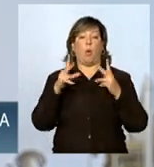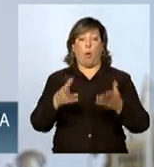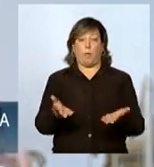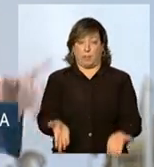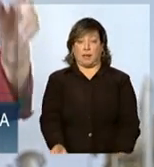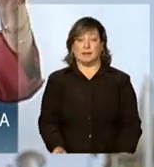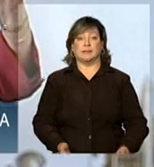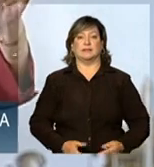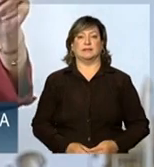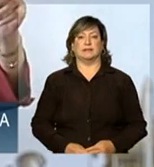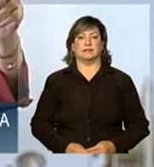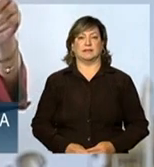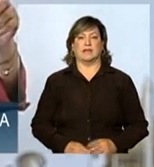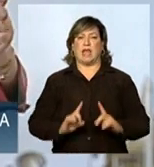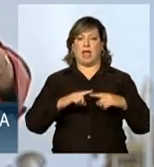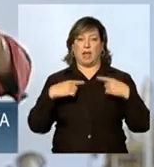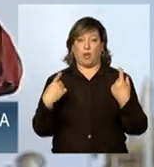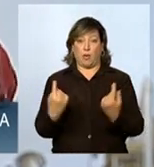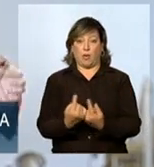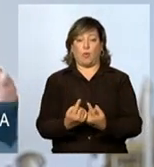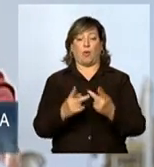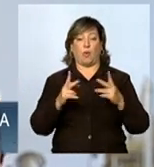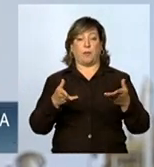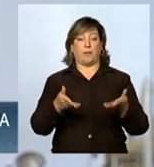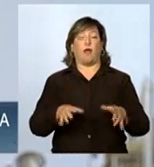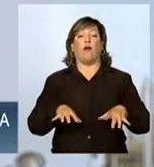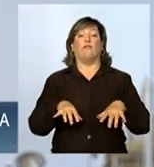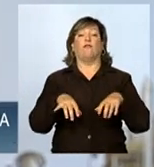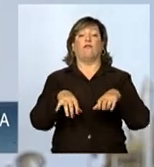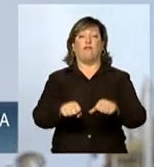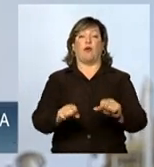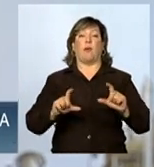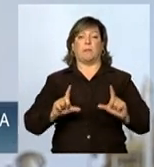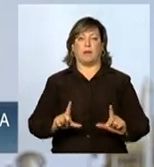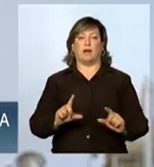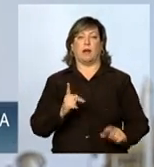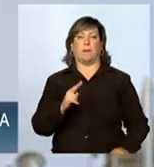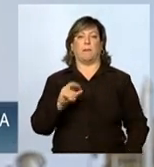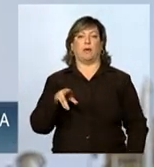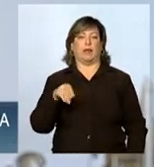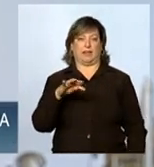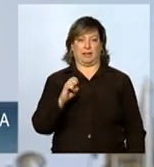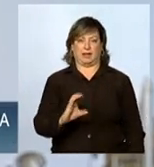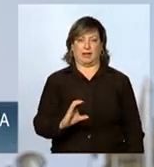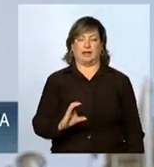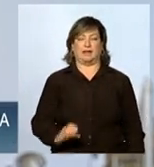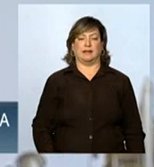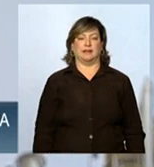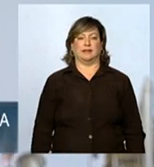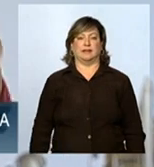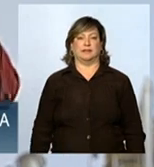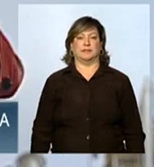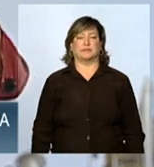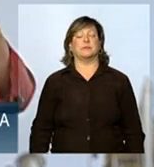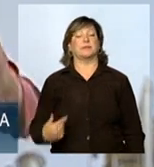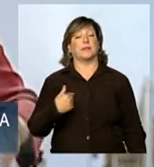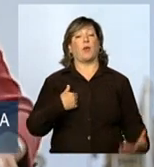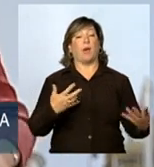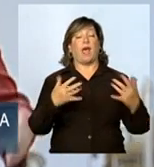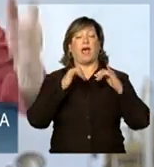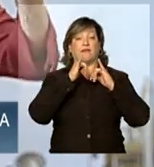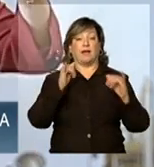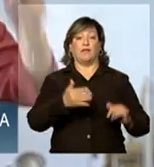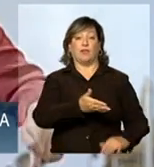essa. Cerimônias de formatura do Pronatec. E eu quero dizer